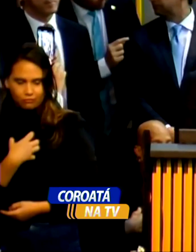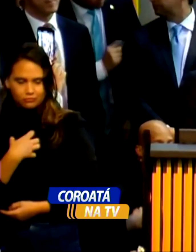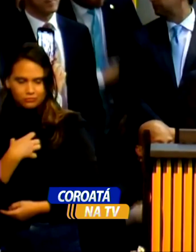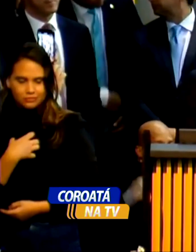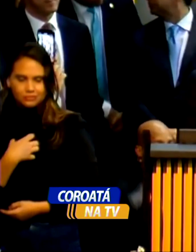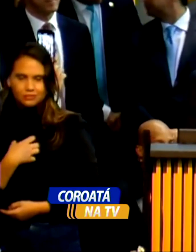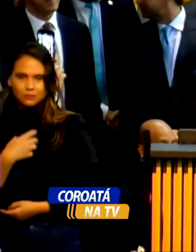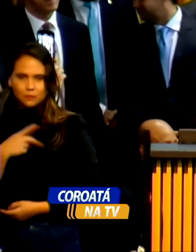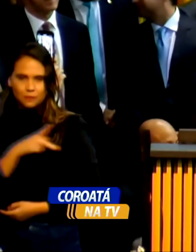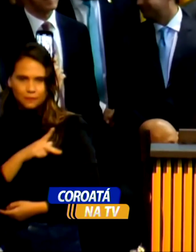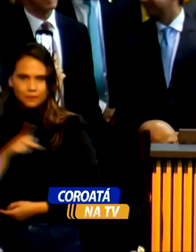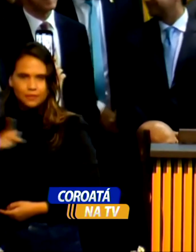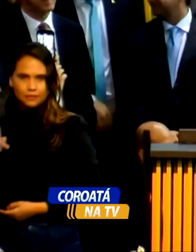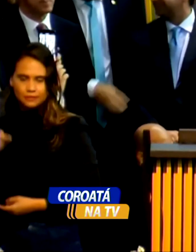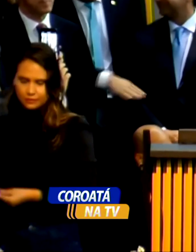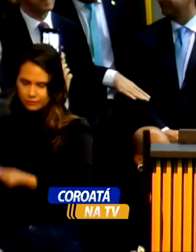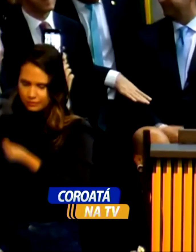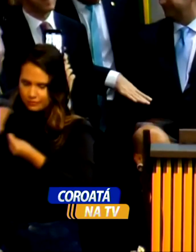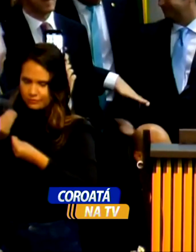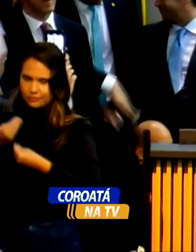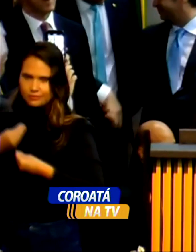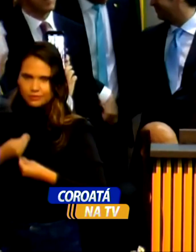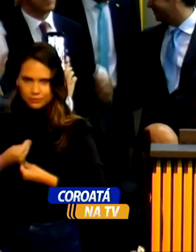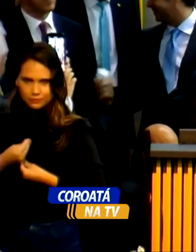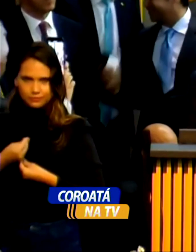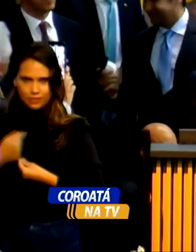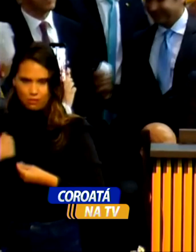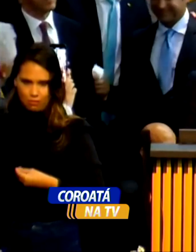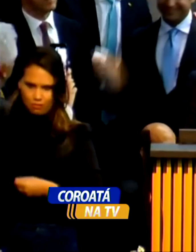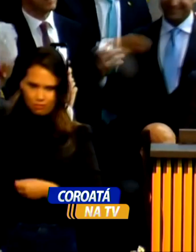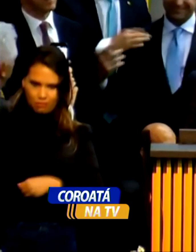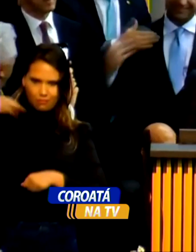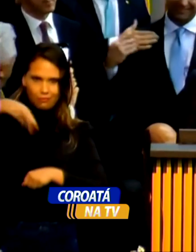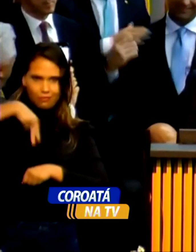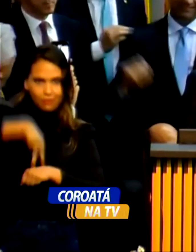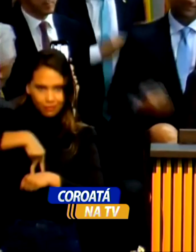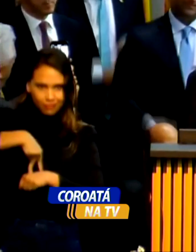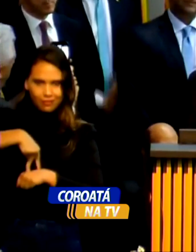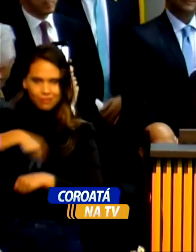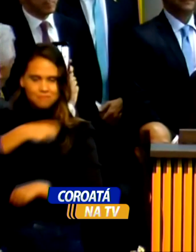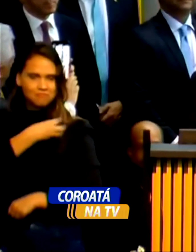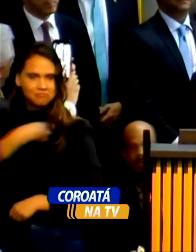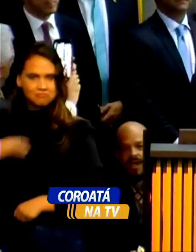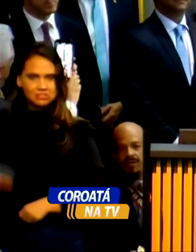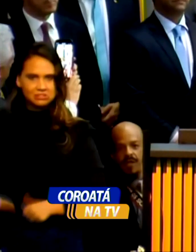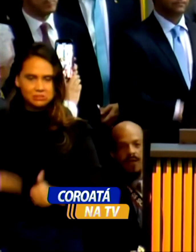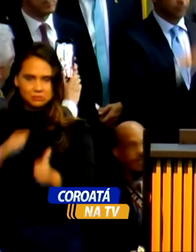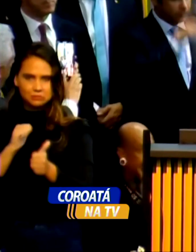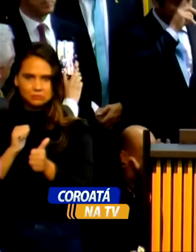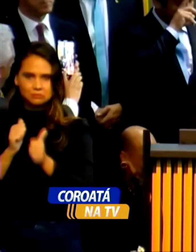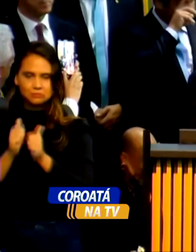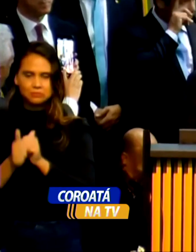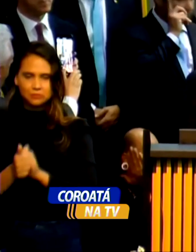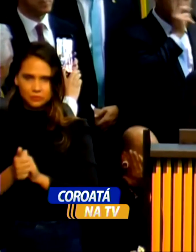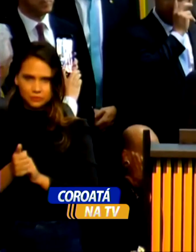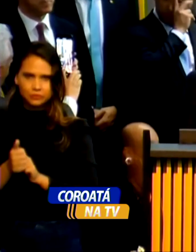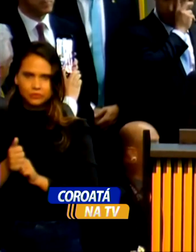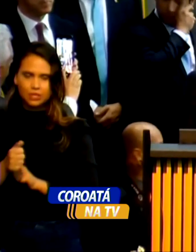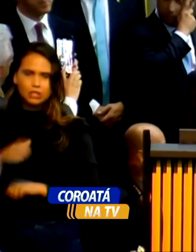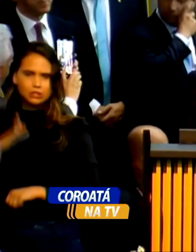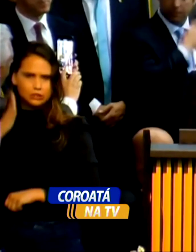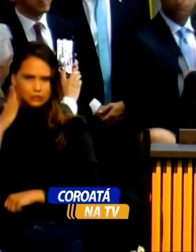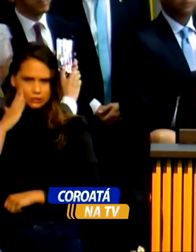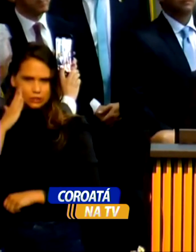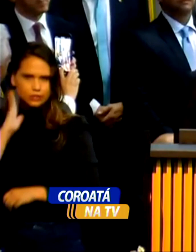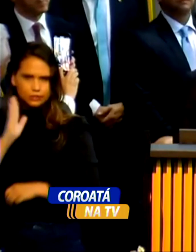Sem dúvida nenhuma eleito com mais de cinco e poucos mil votos faz sabe fazer política esse menino aí é lá da região